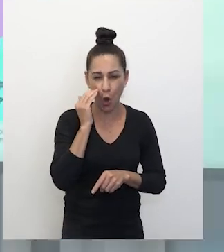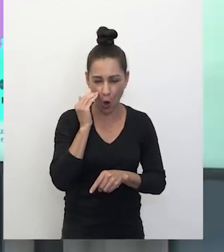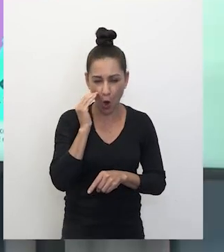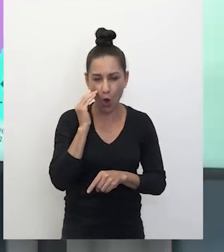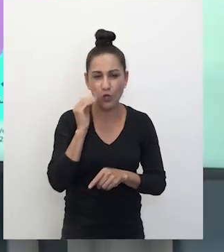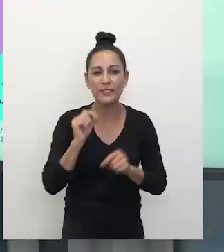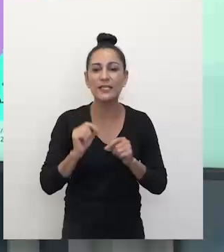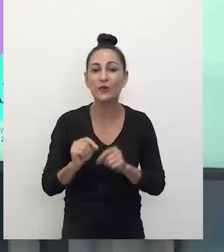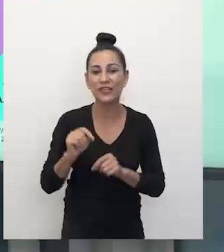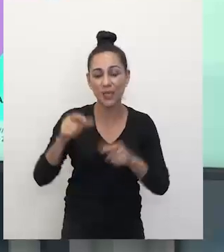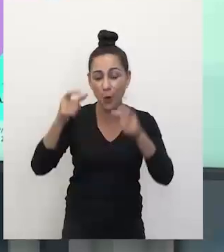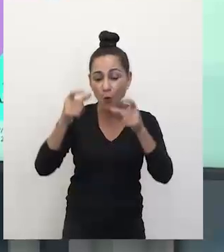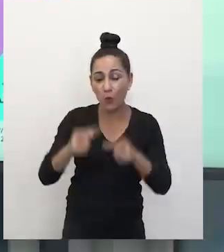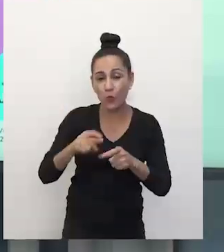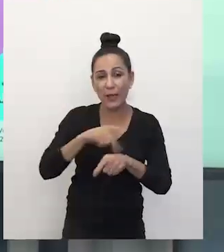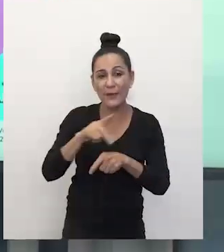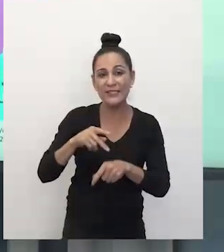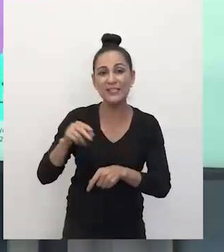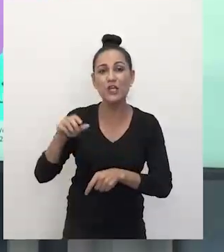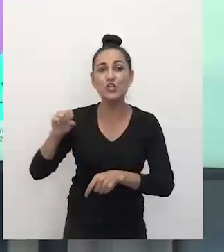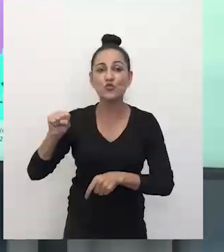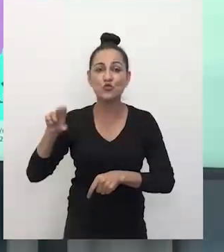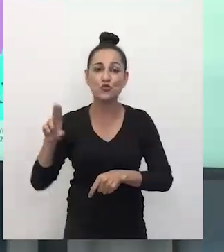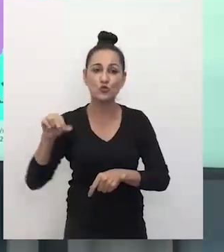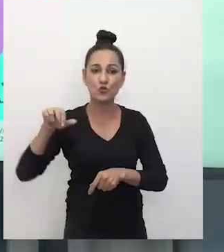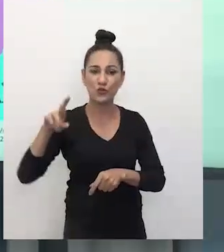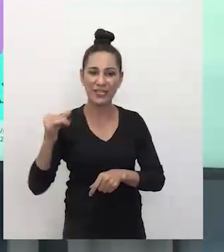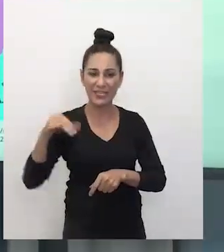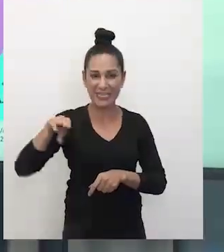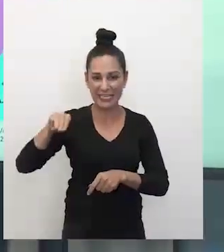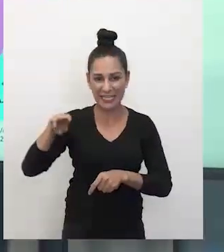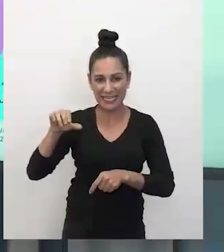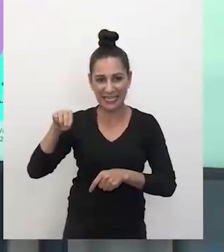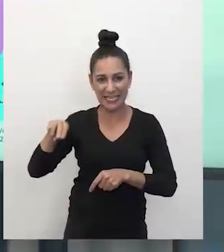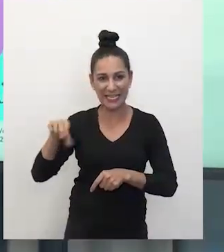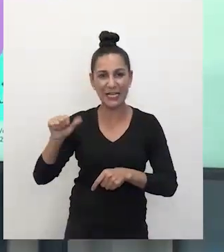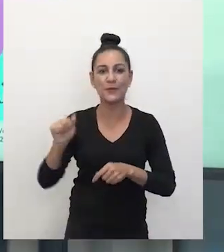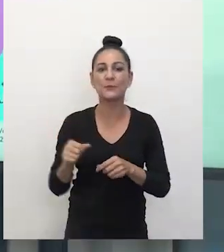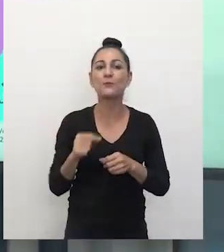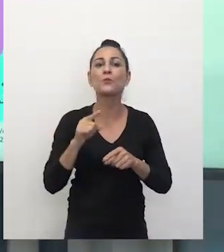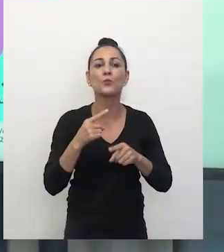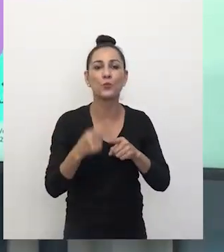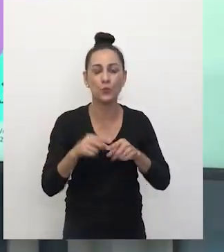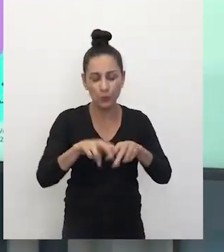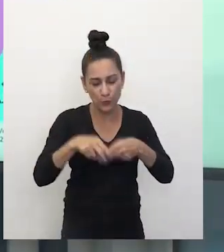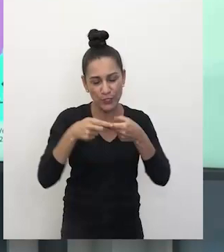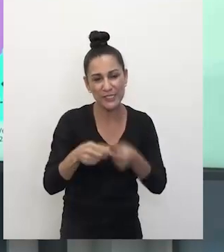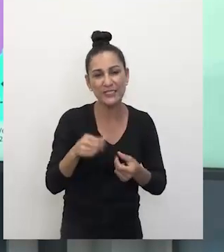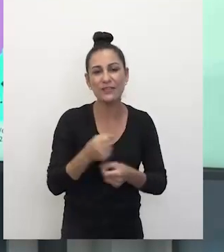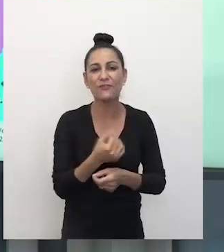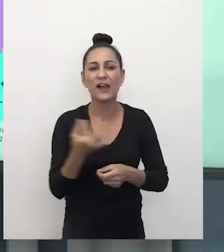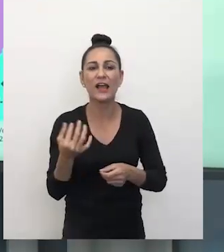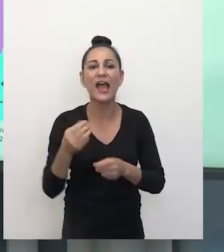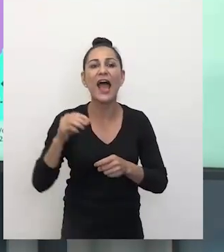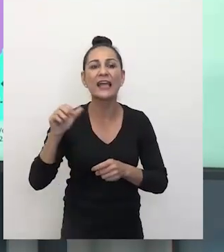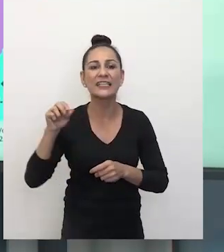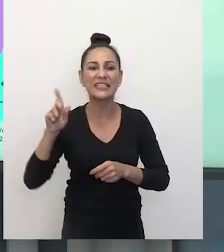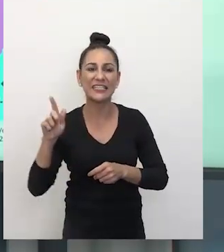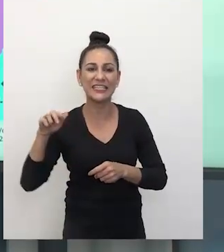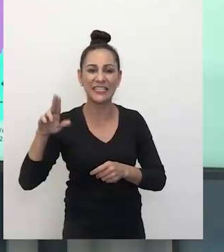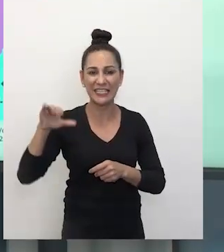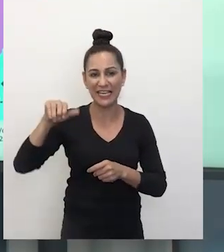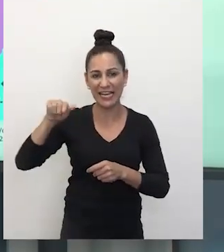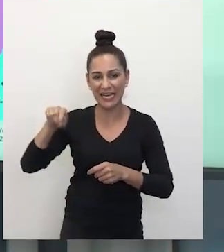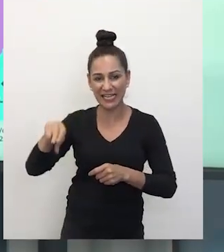guianas é o Suriname ele chamava antes de Ana e Holandês por isso que tem o costume falar as guianas né como a Guiana chamava